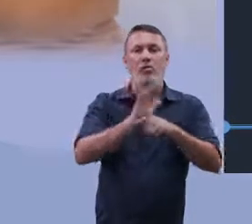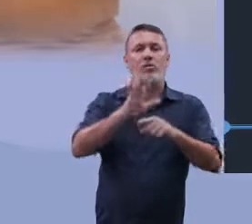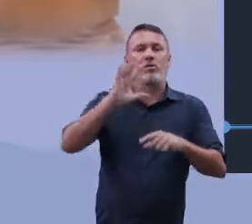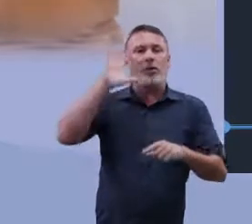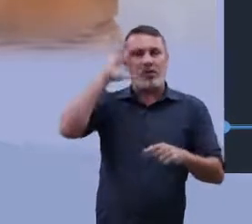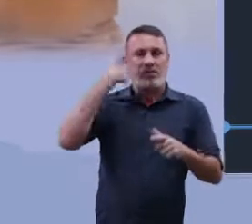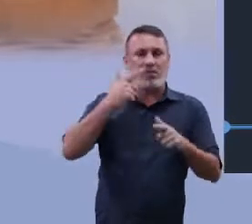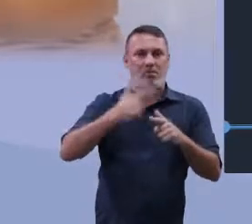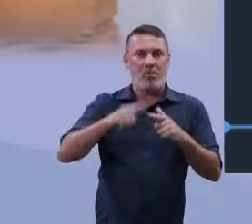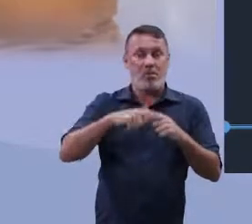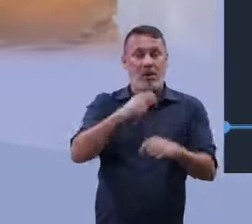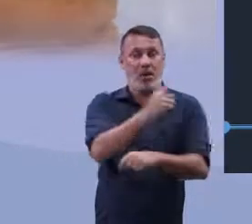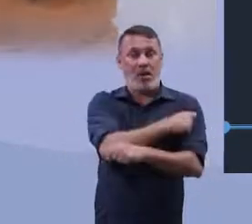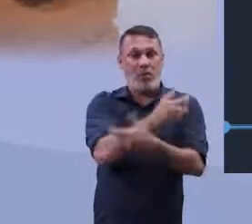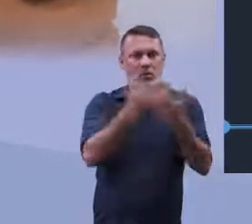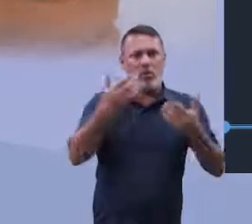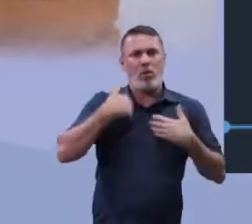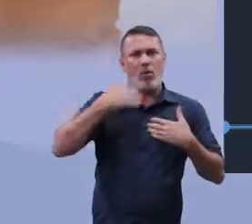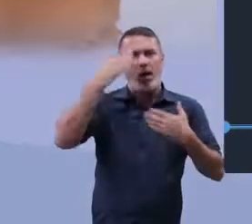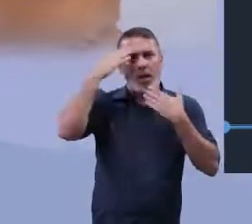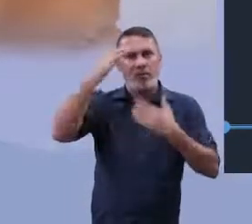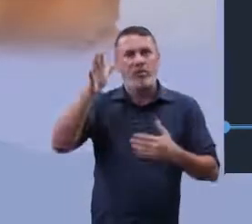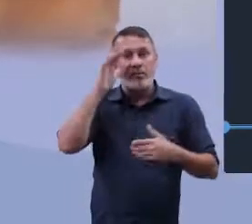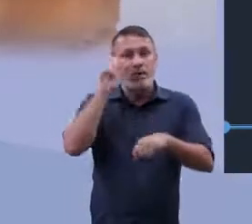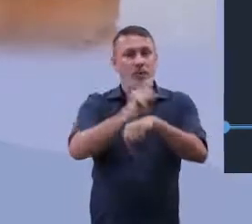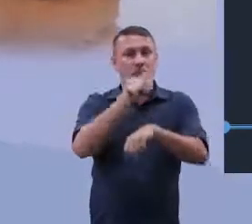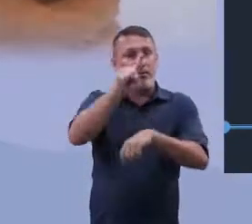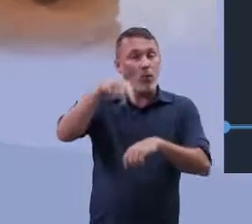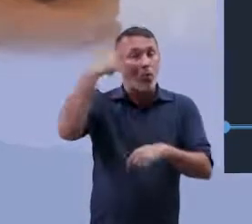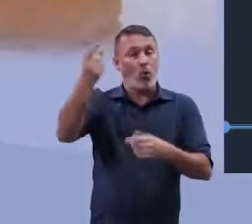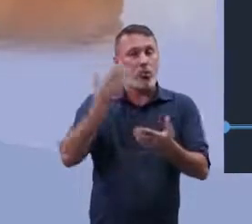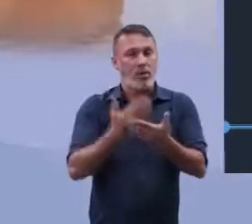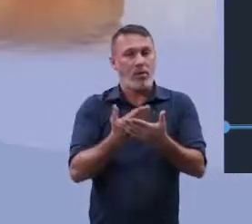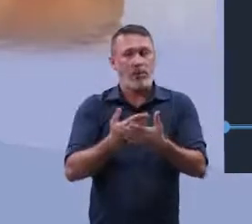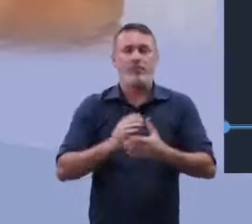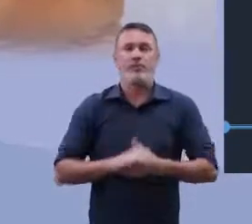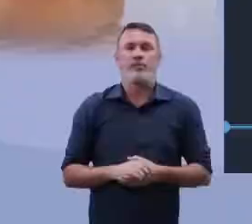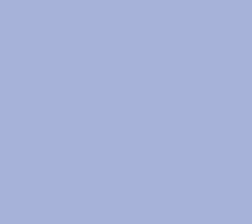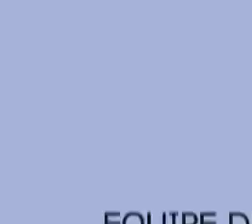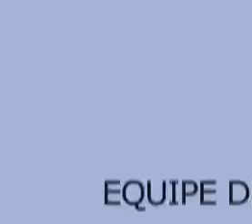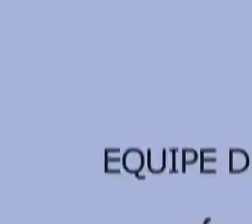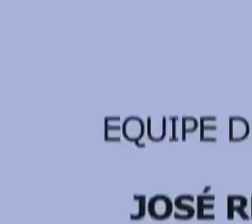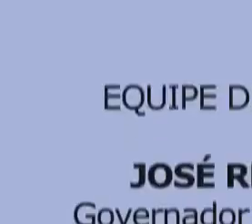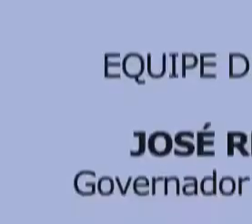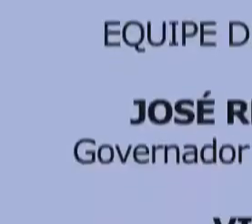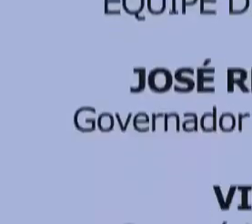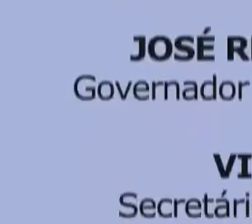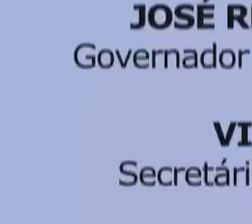interventores nessa problemática. Meu aluno, agradeço a sua participação e te aguardo na próxima aula.